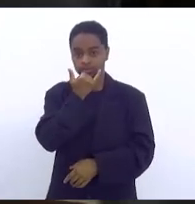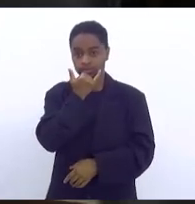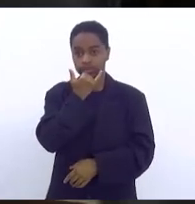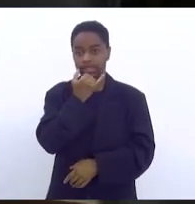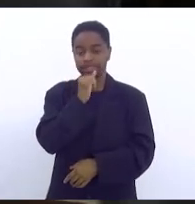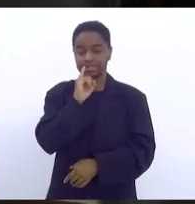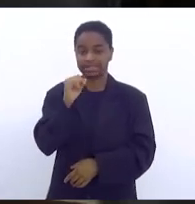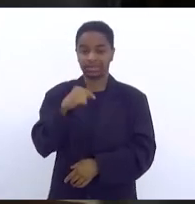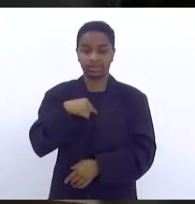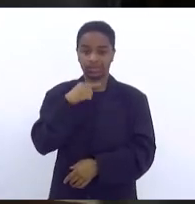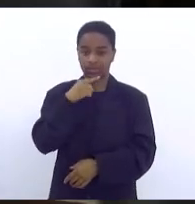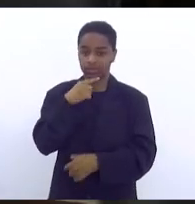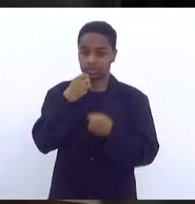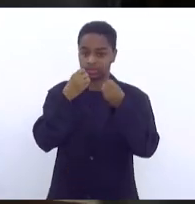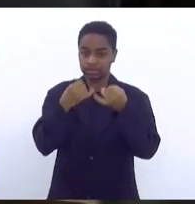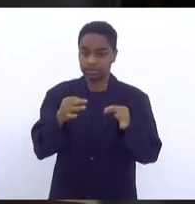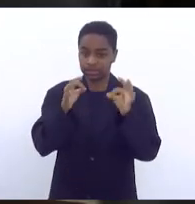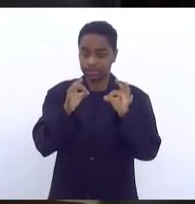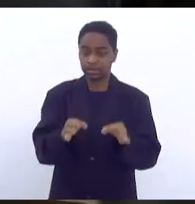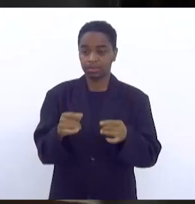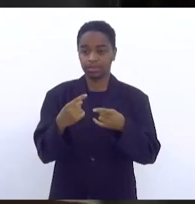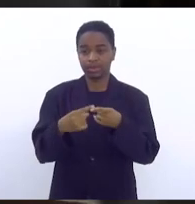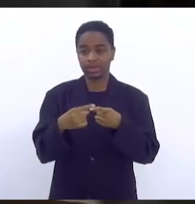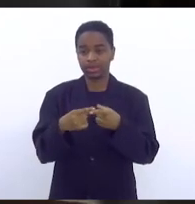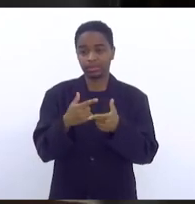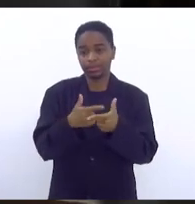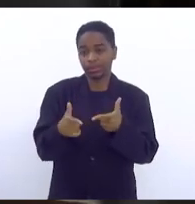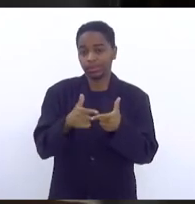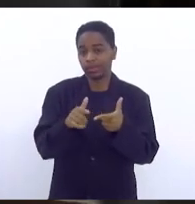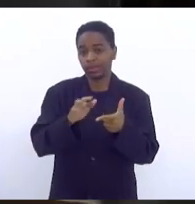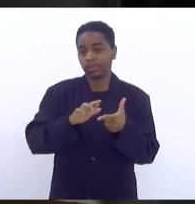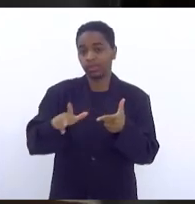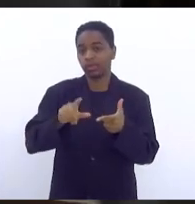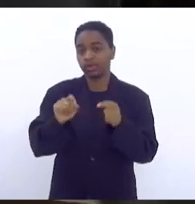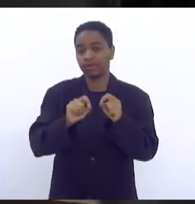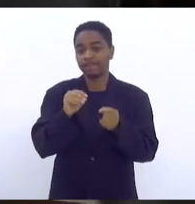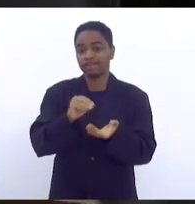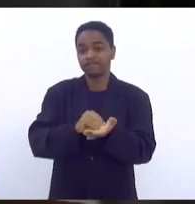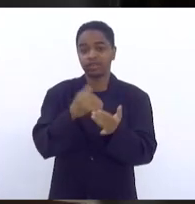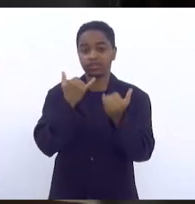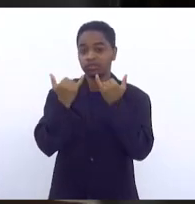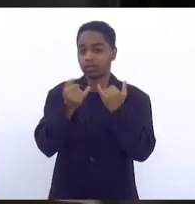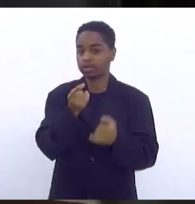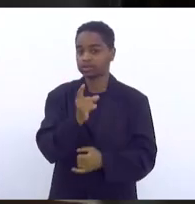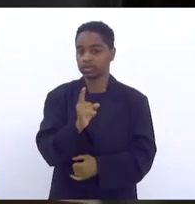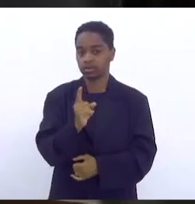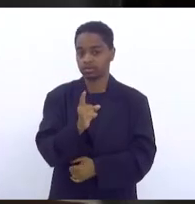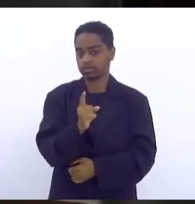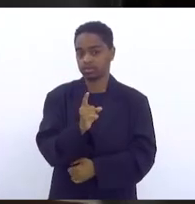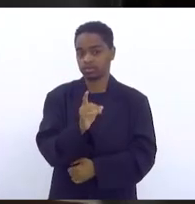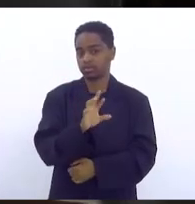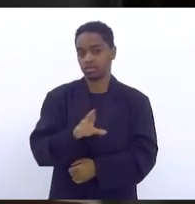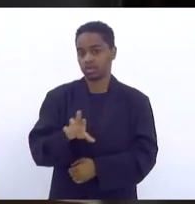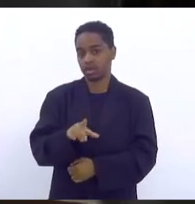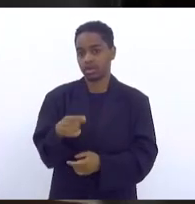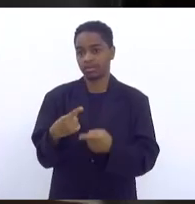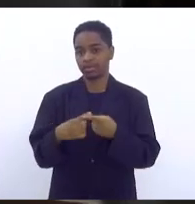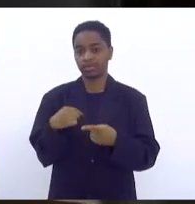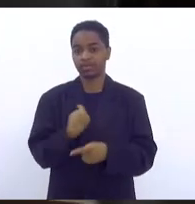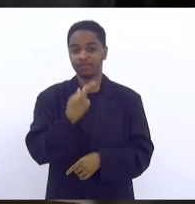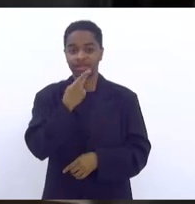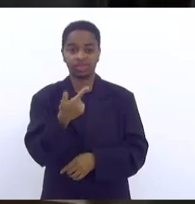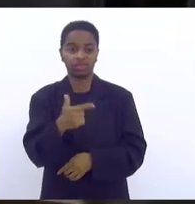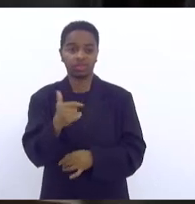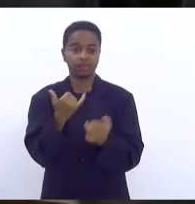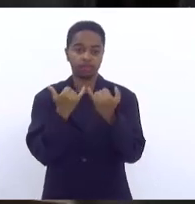Clara não é um problema eh de falta de informação a gente não não alega que não teve